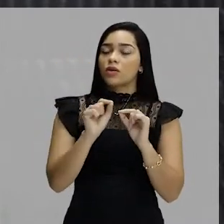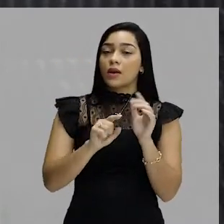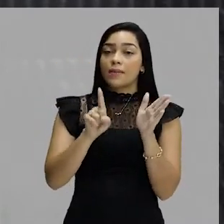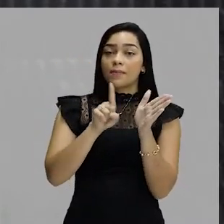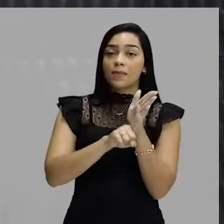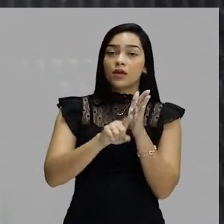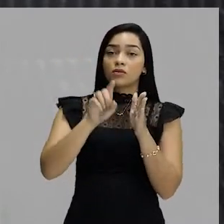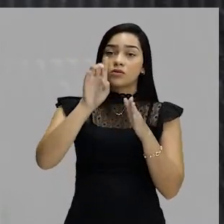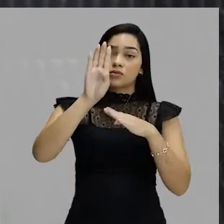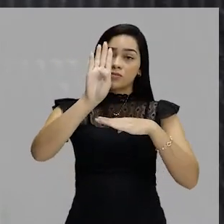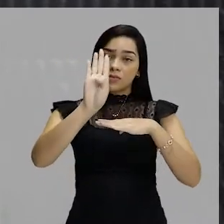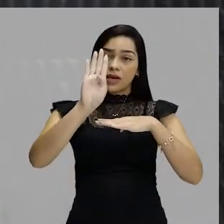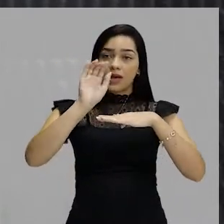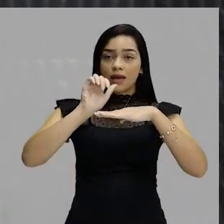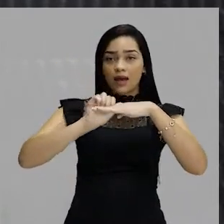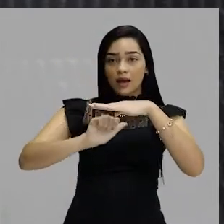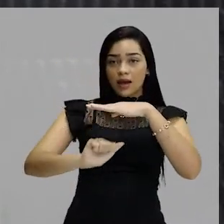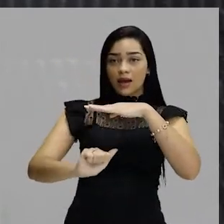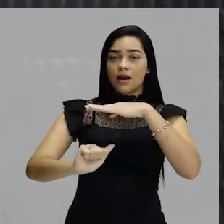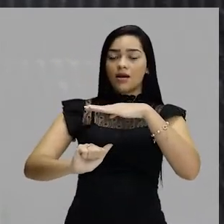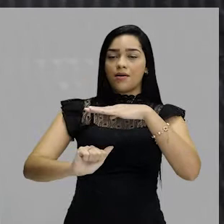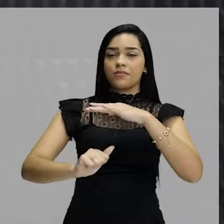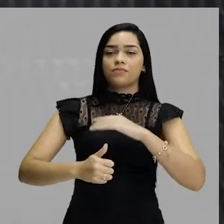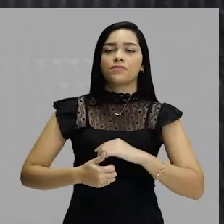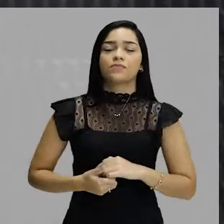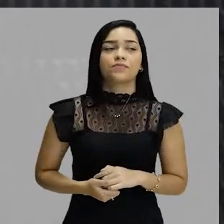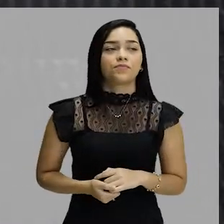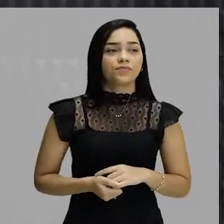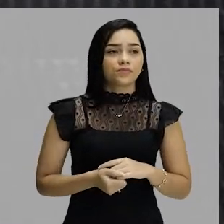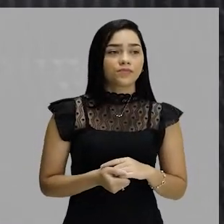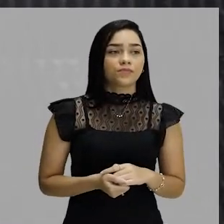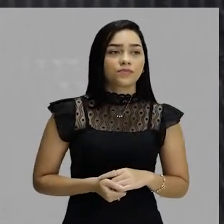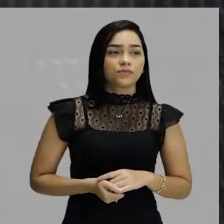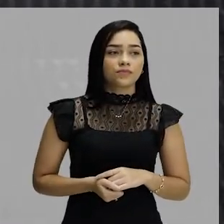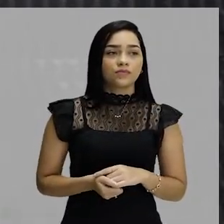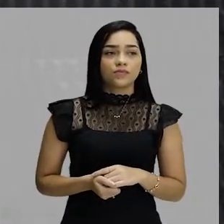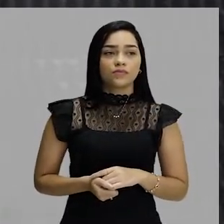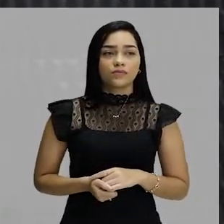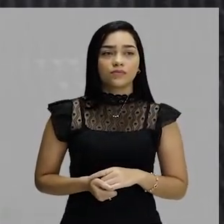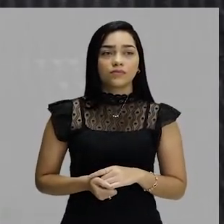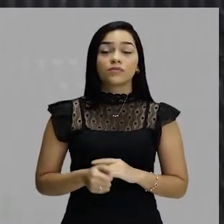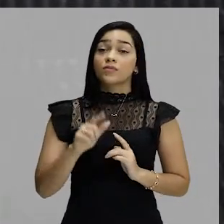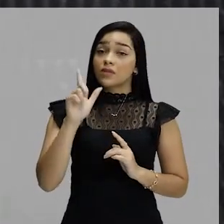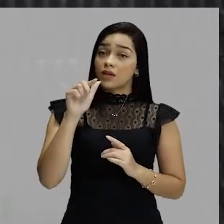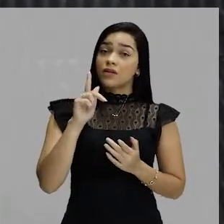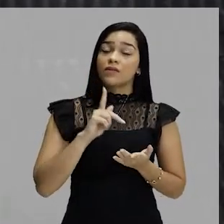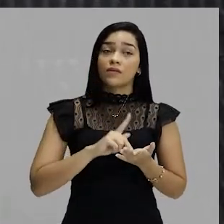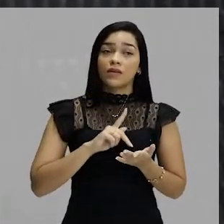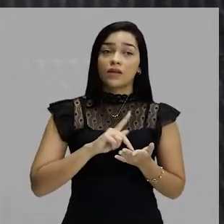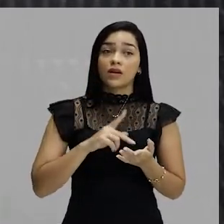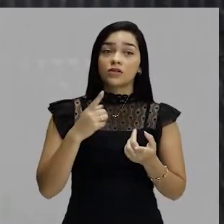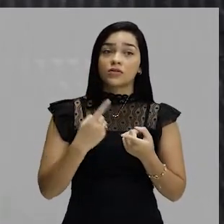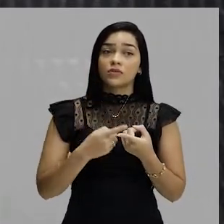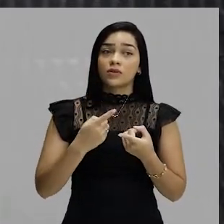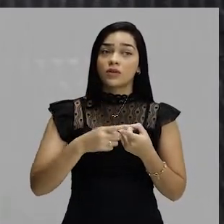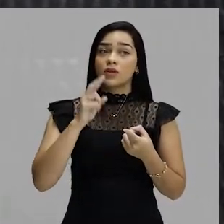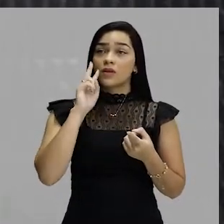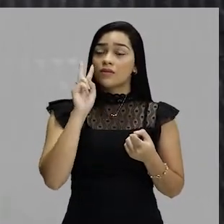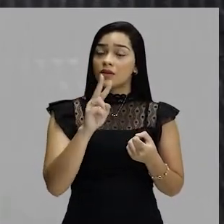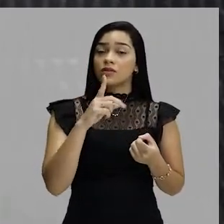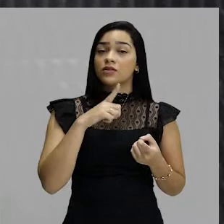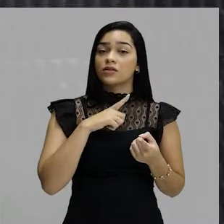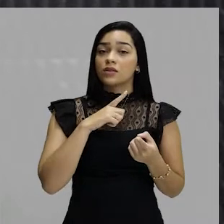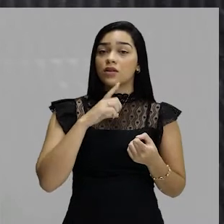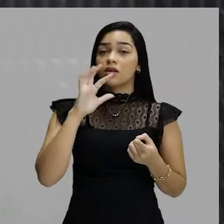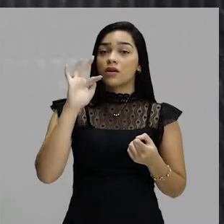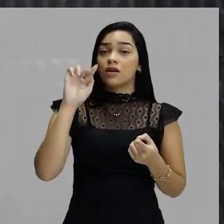menos b sobre a, esses coeficientes aqui, ó. Menos b sobre a. É verdade, porque veja só, eu tenho a